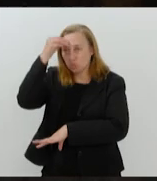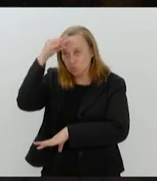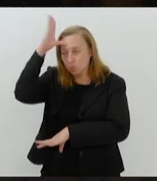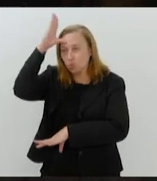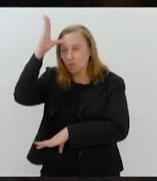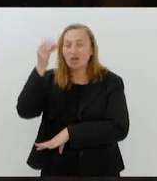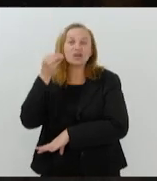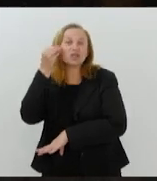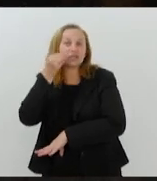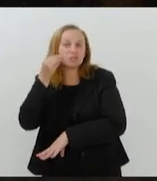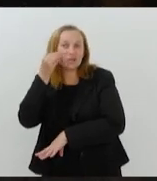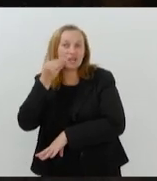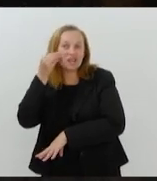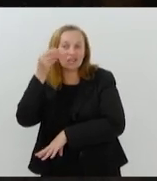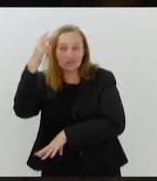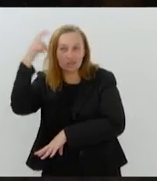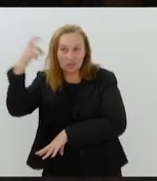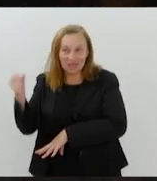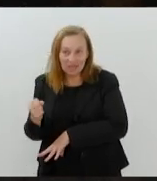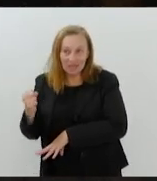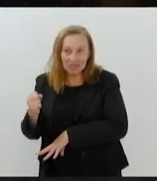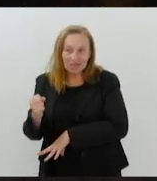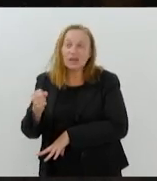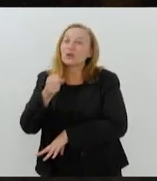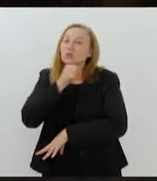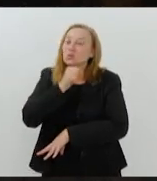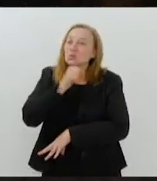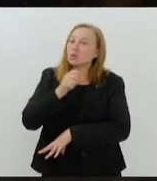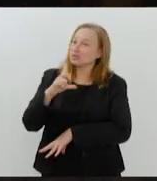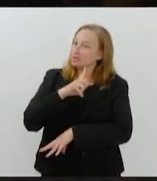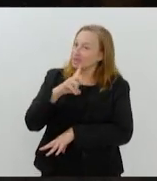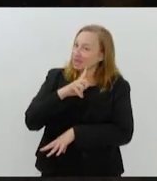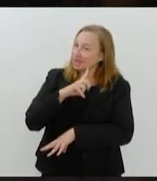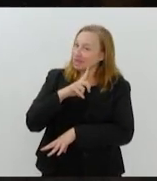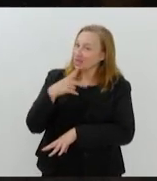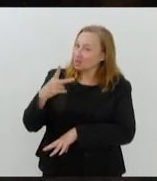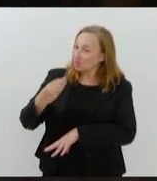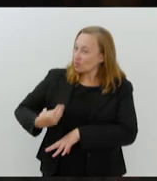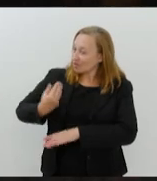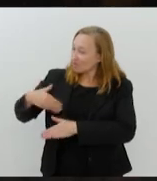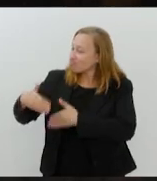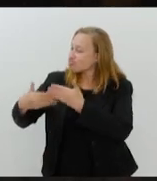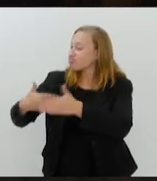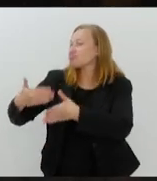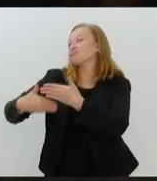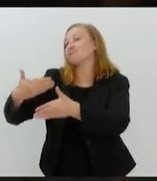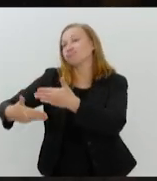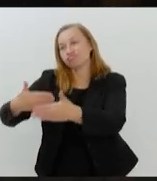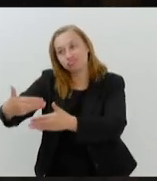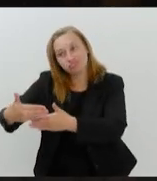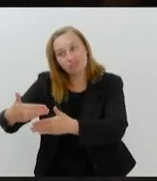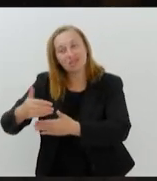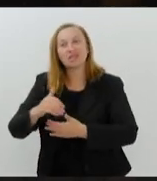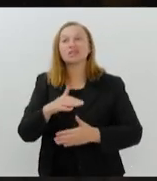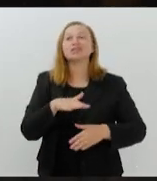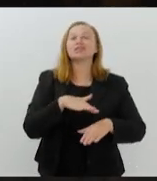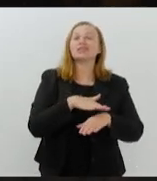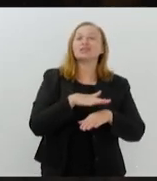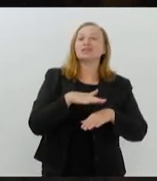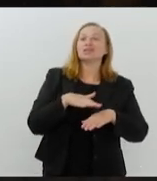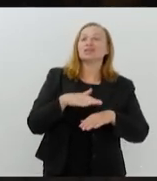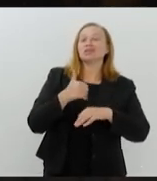experiência e expertise que os idosos trazem nas suas devidas e diversas categorias